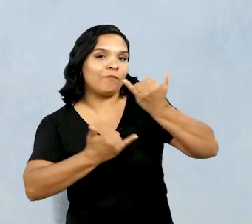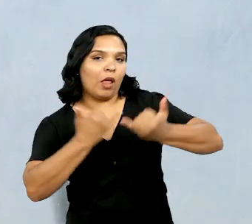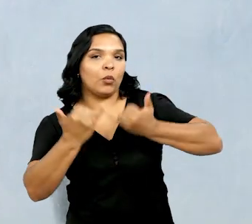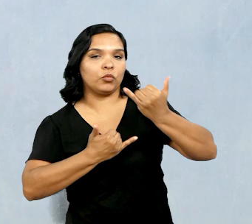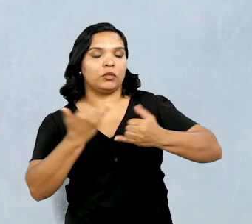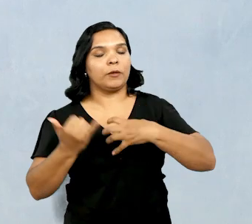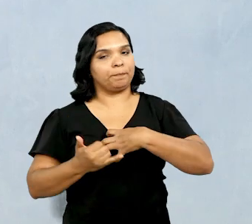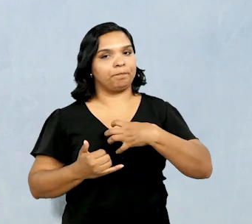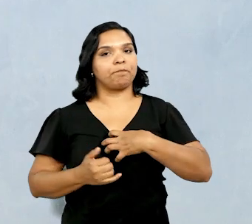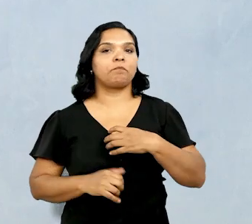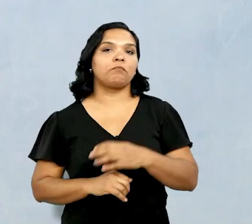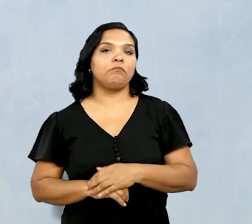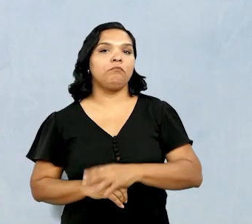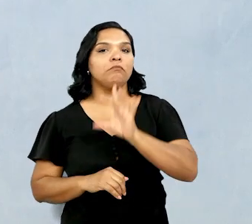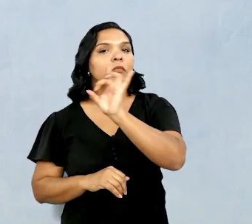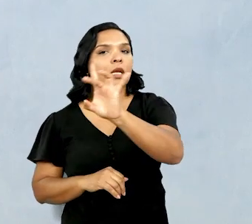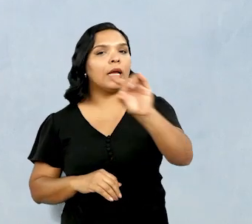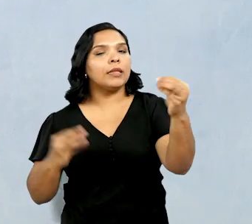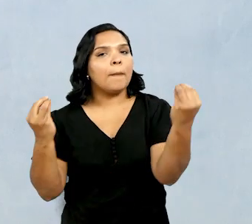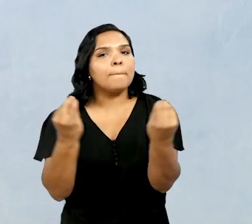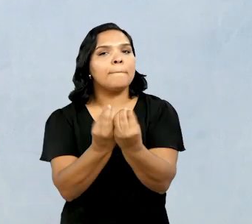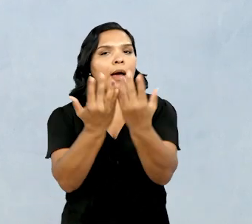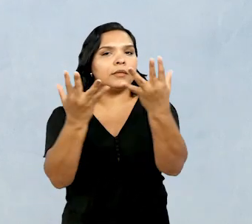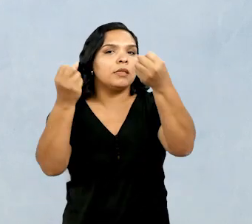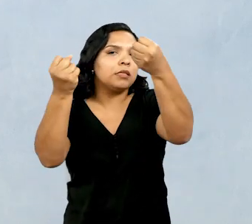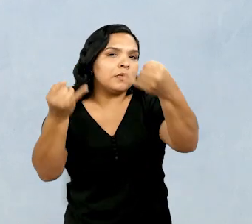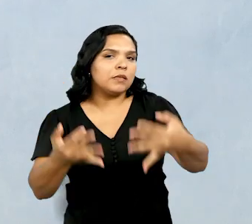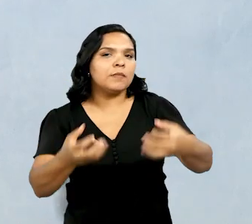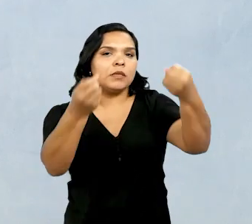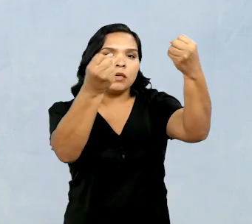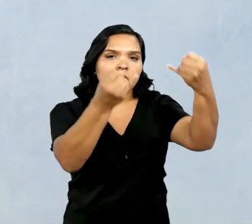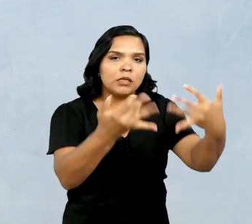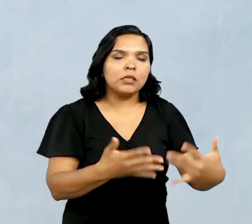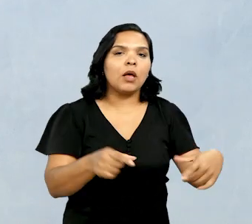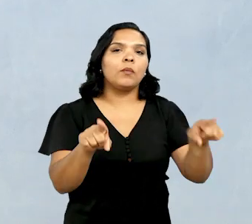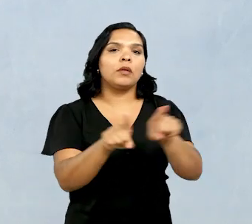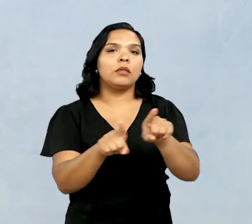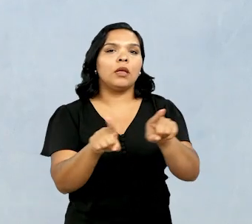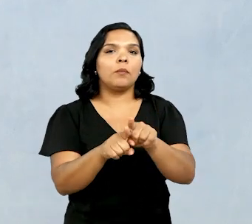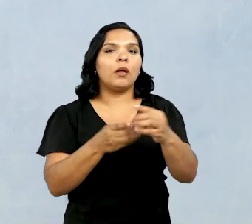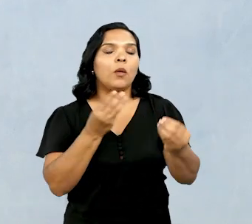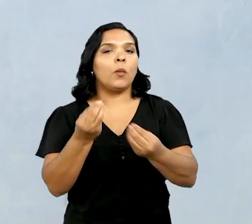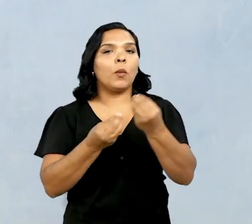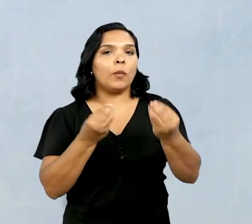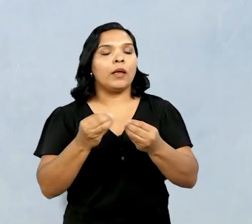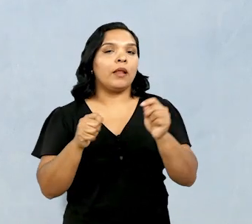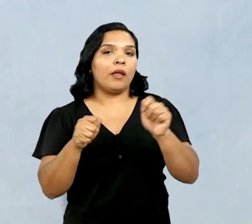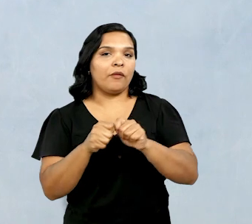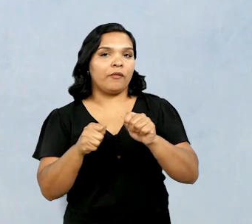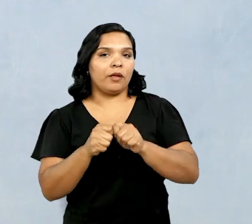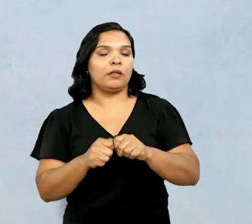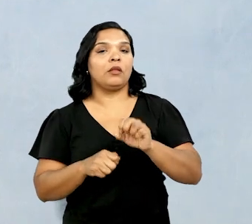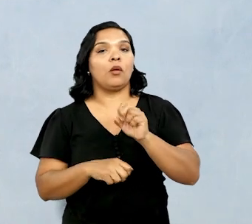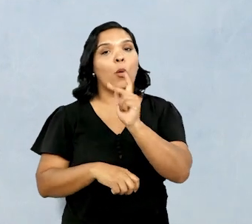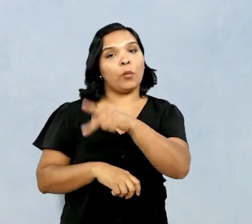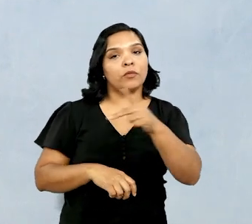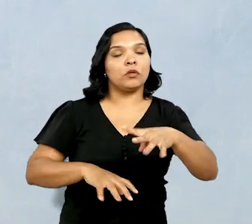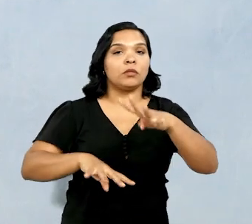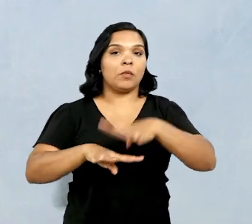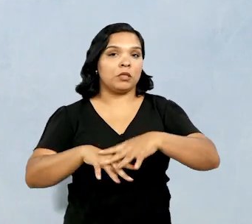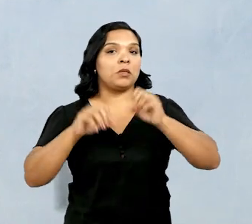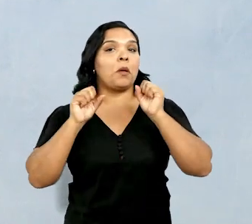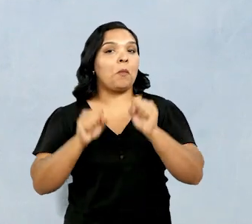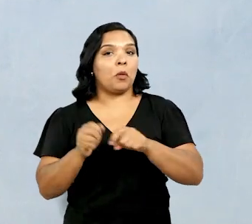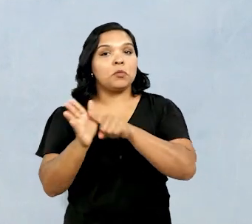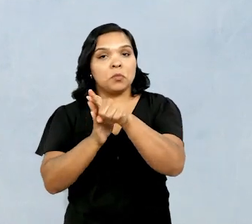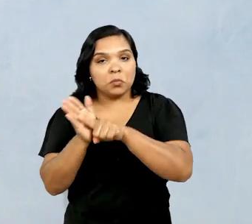Neste trabalho, eu trago em cada mágica a explicação matemática da mesma e também o público que ela é indicada, certo? Então, o professor de